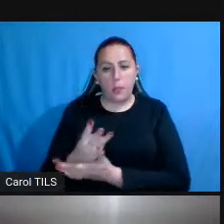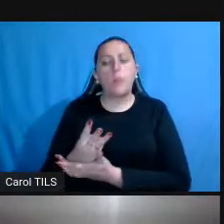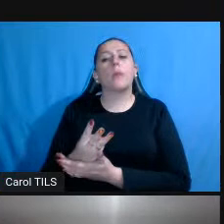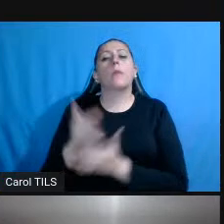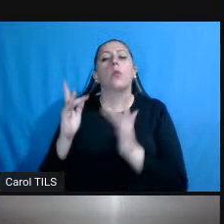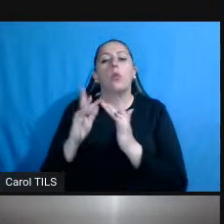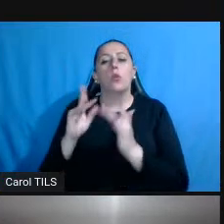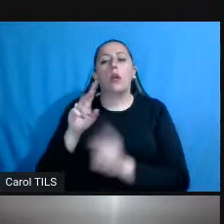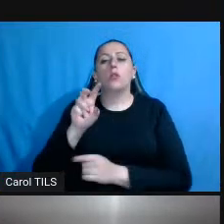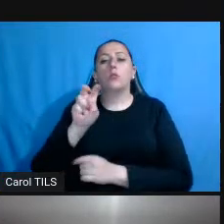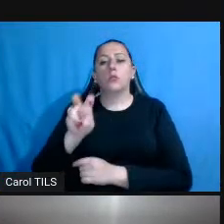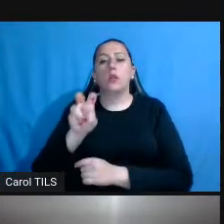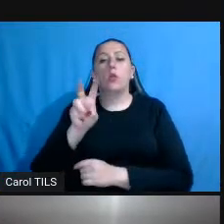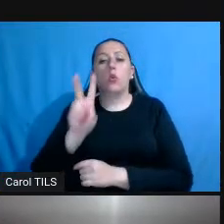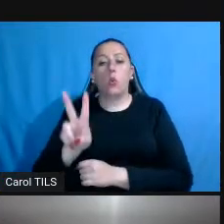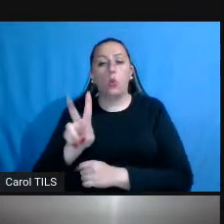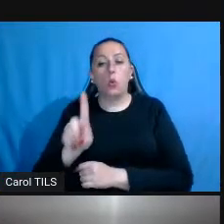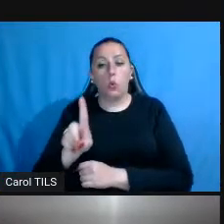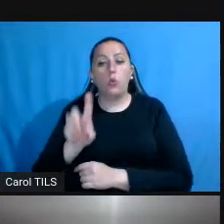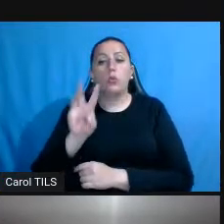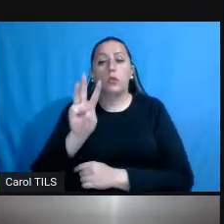que é o